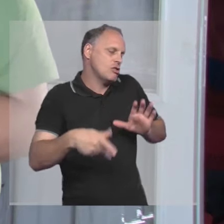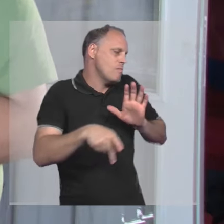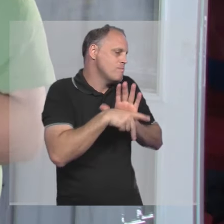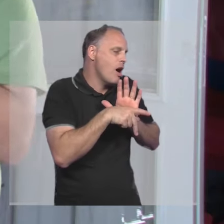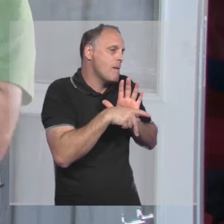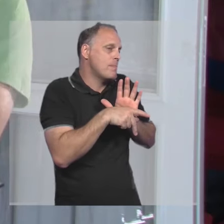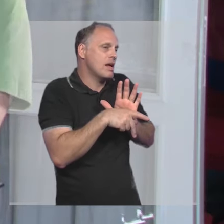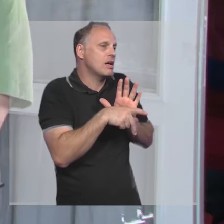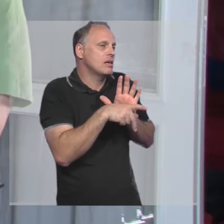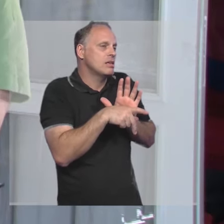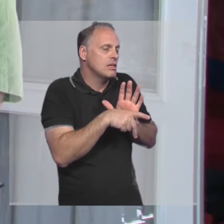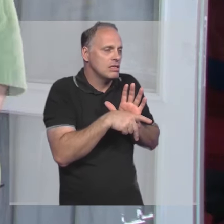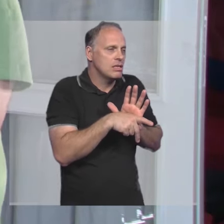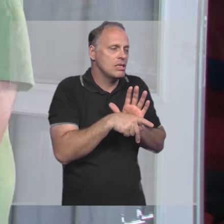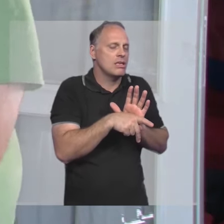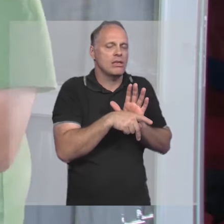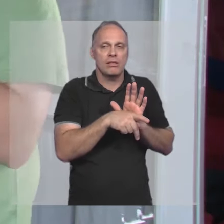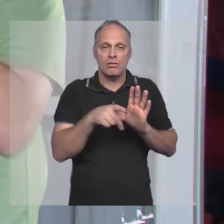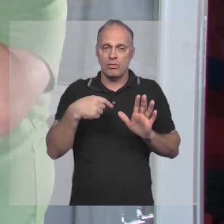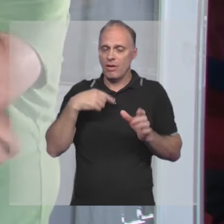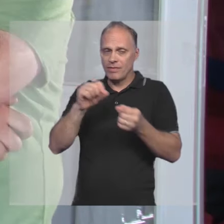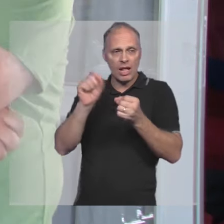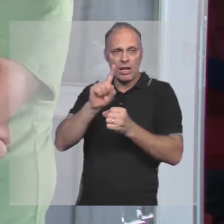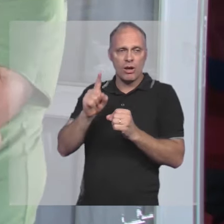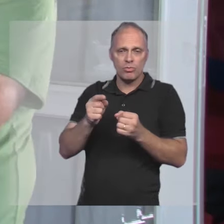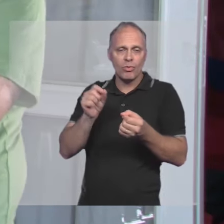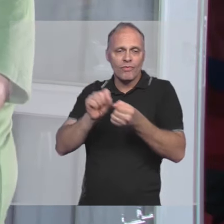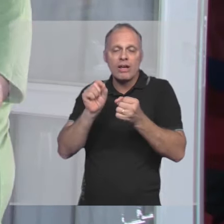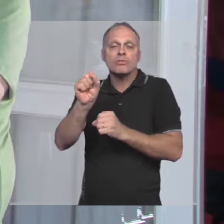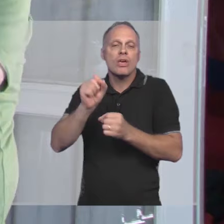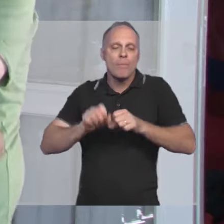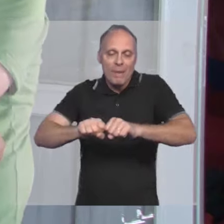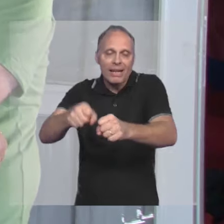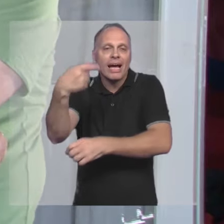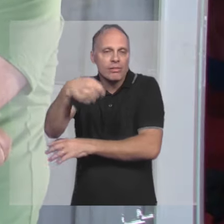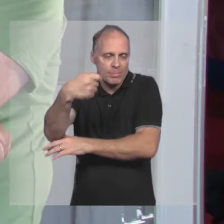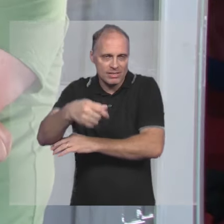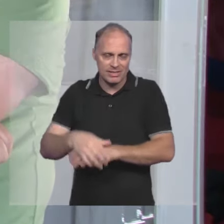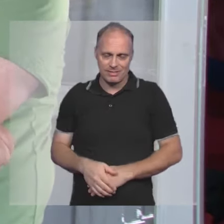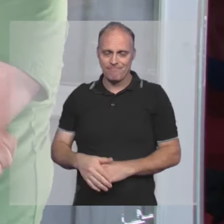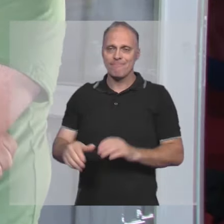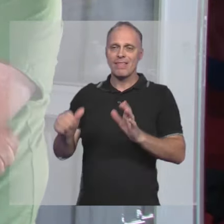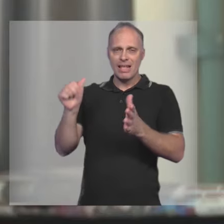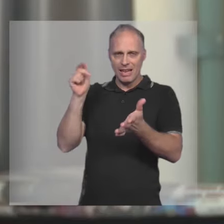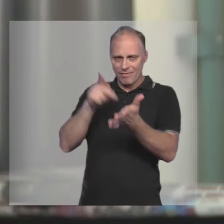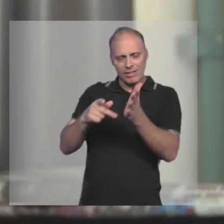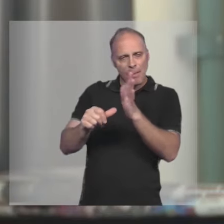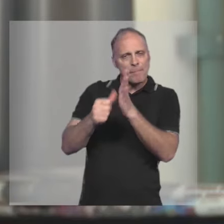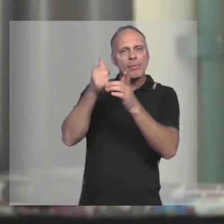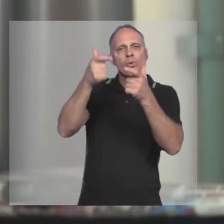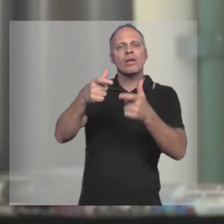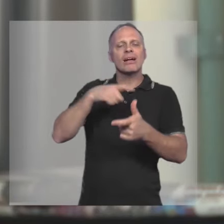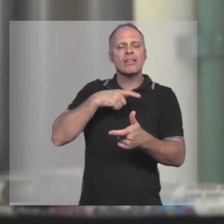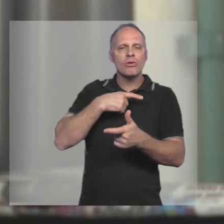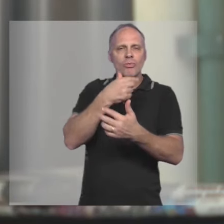própria demanda e tu recebe encomendas. Bom, né? Em primeiro lugar eu tenho um super